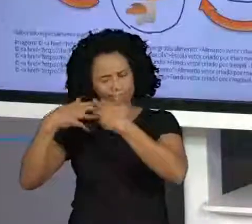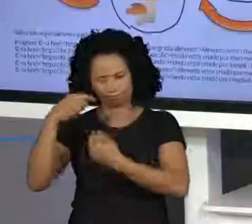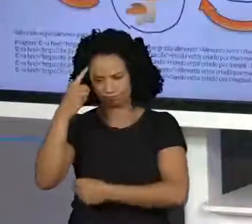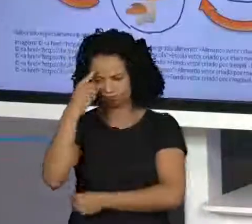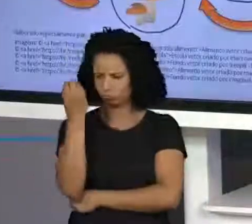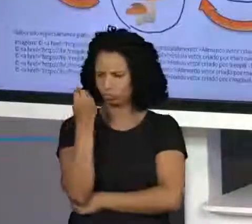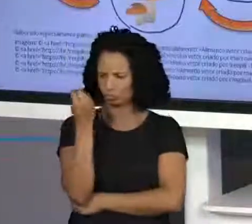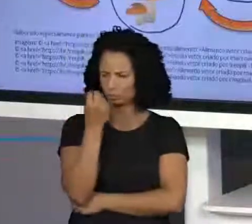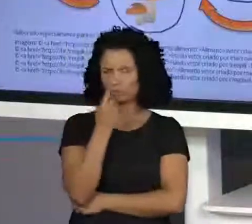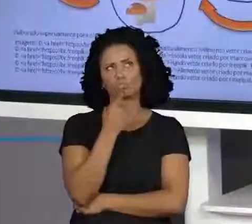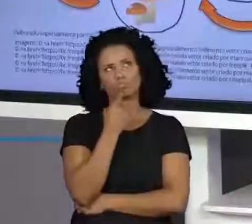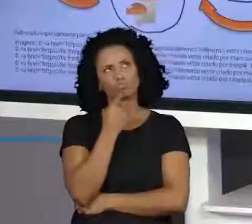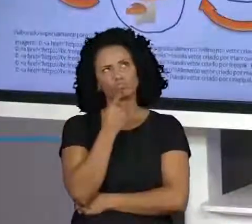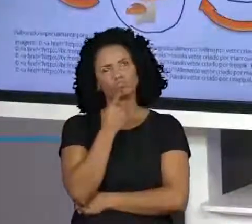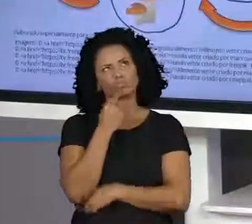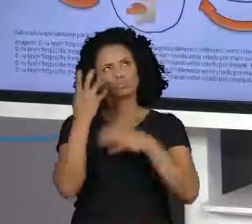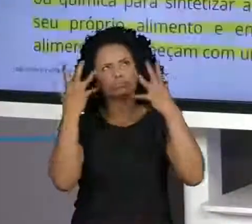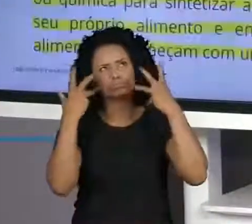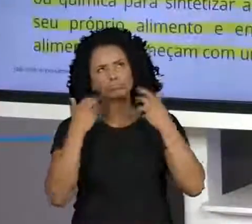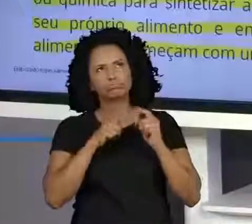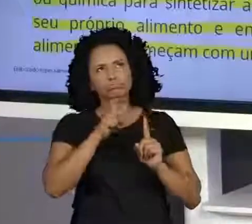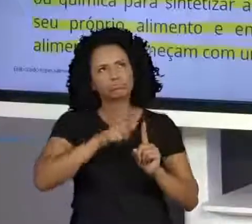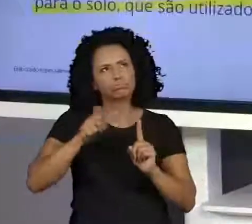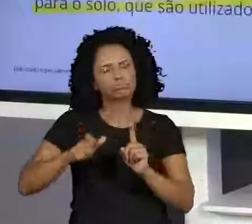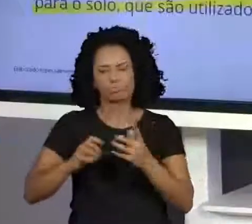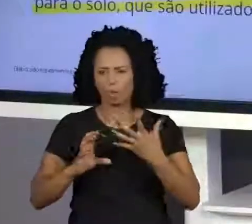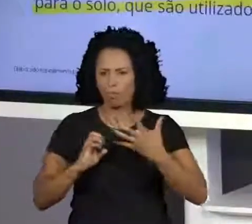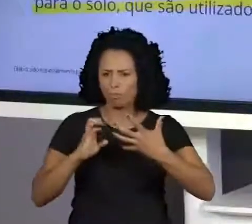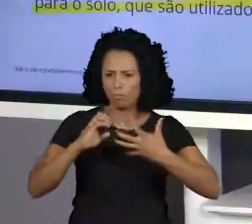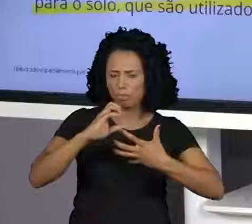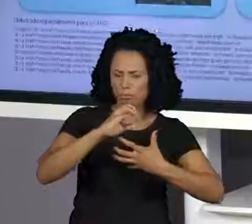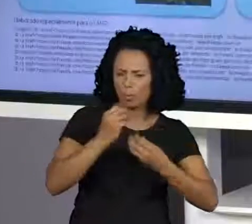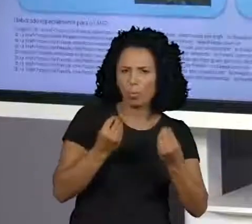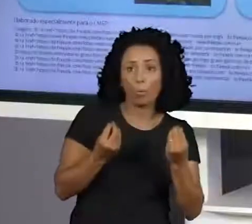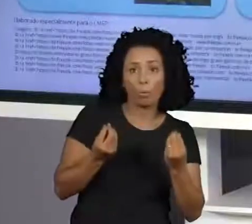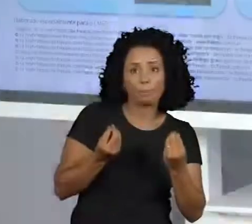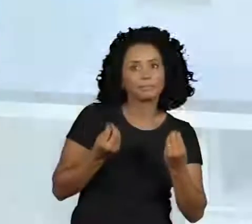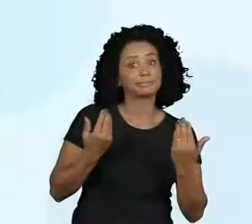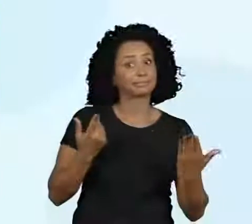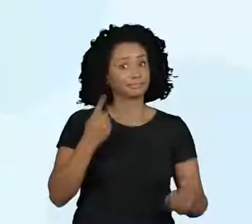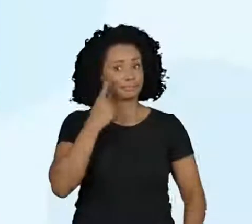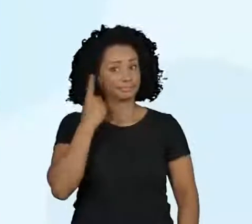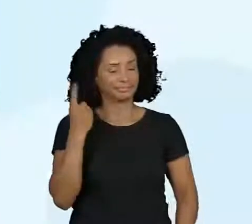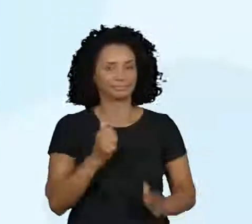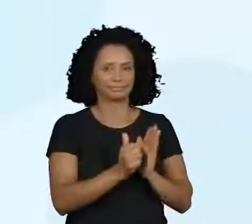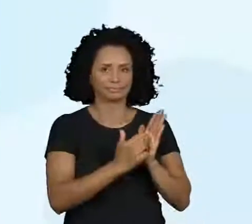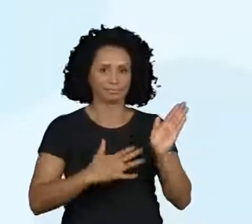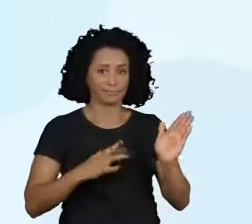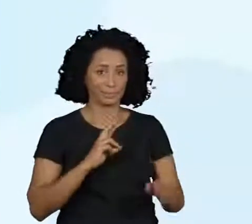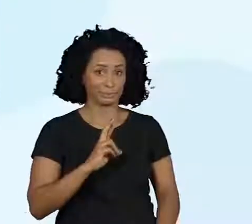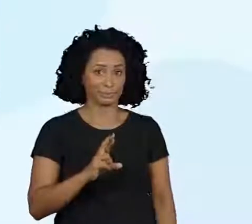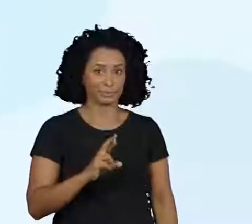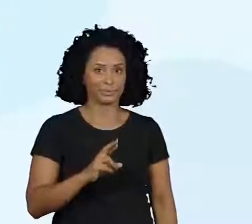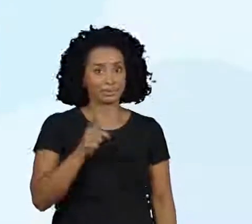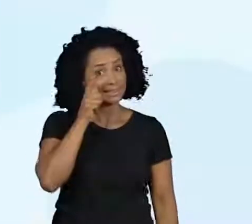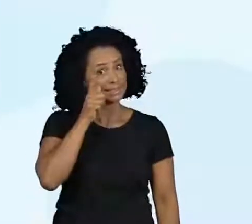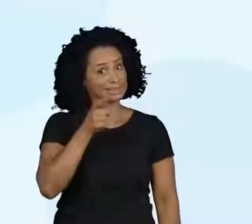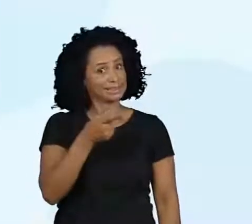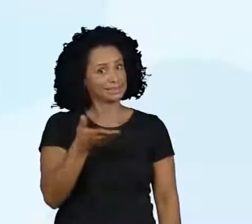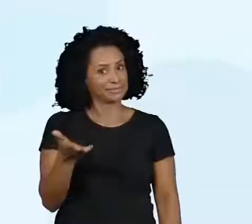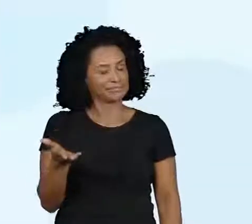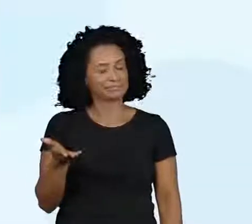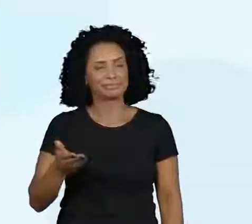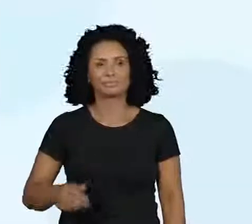bastante sobre a cadeia alimentar, uma atividade bem interessante aqui, olha só. Vou deixar para vocês